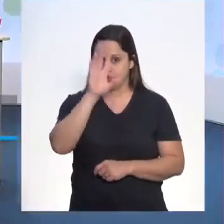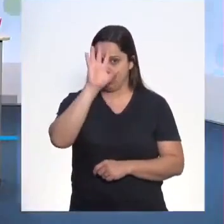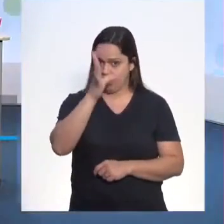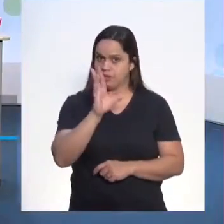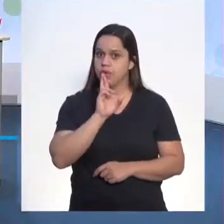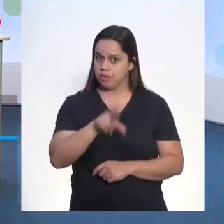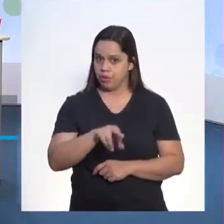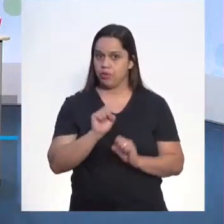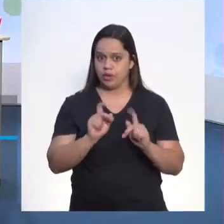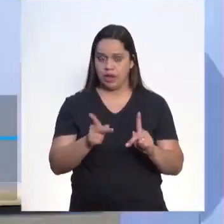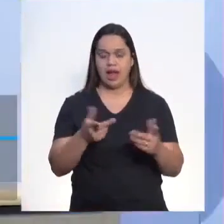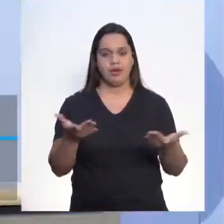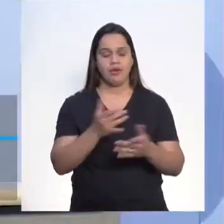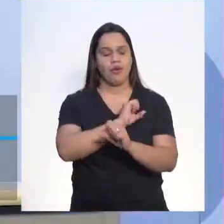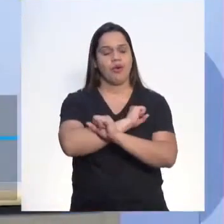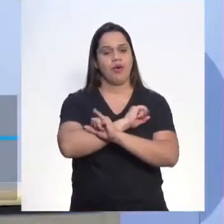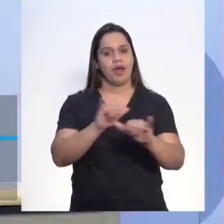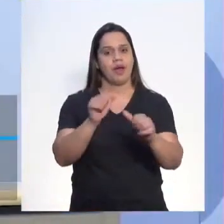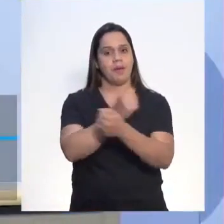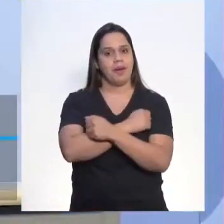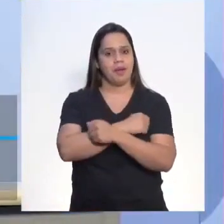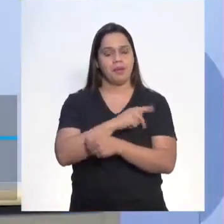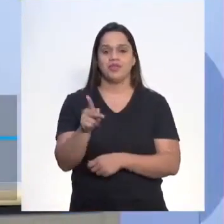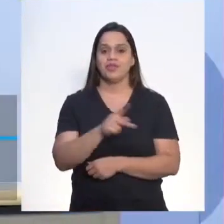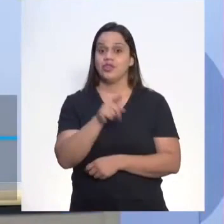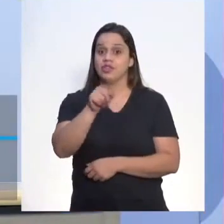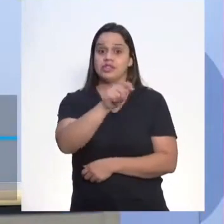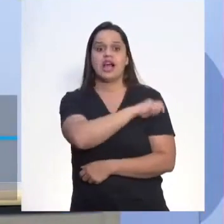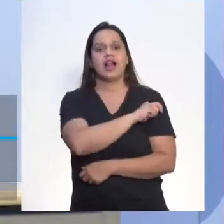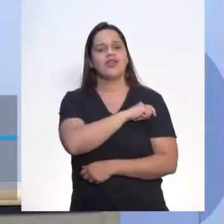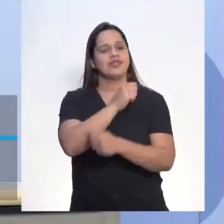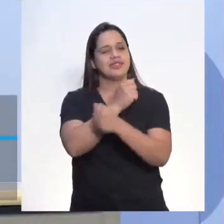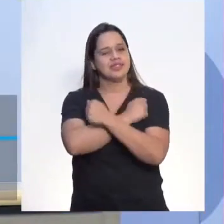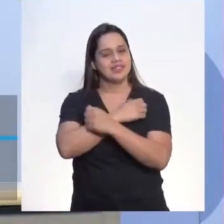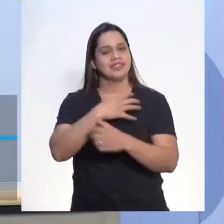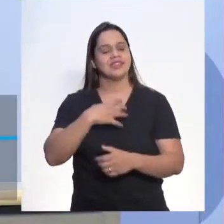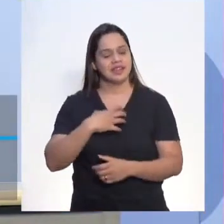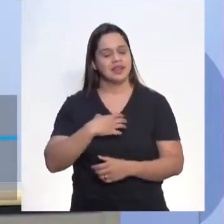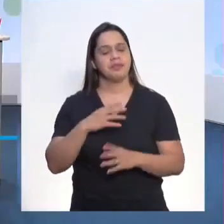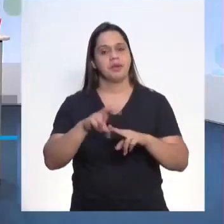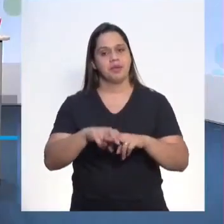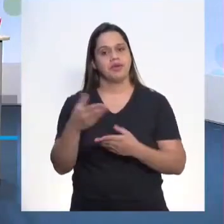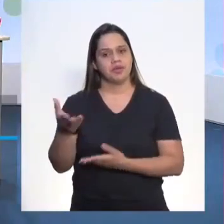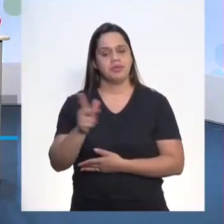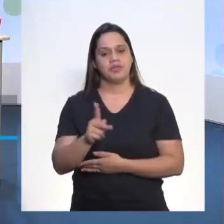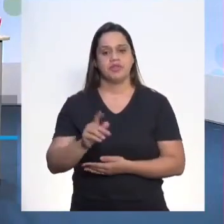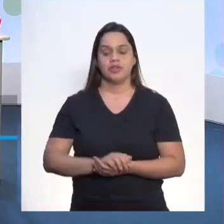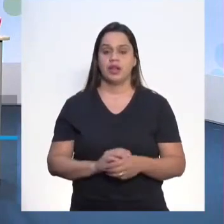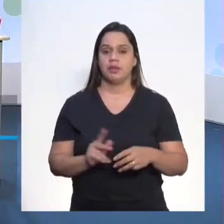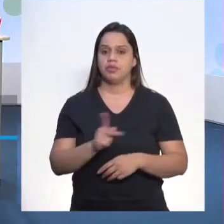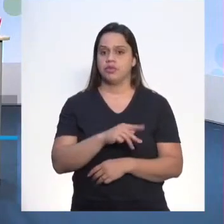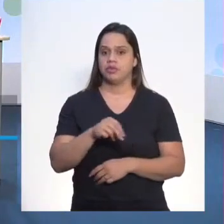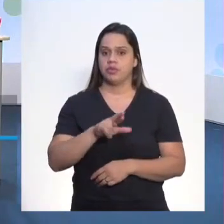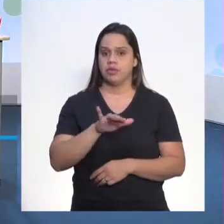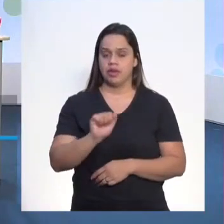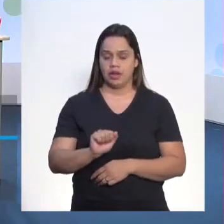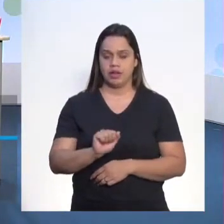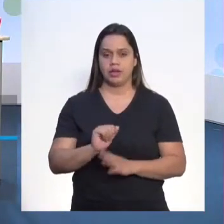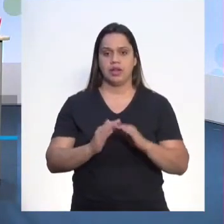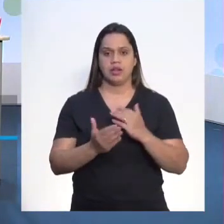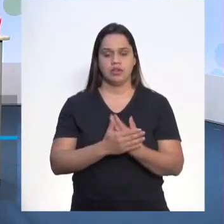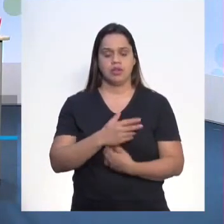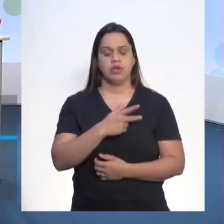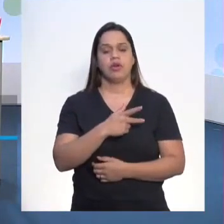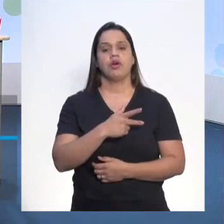Então, vamos mandar abraço para os seus professores e, claro, você, aluno, sinta-se abraçado por eles também. Então, professora Maria Helena da PEI,